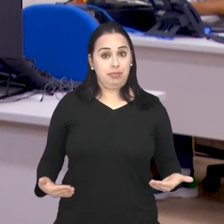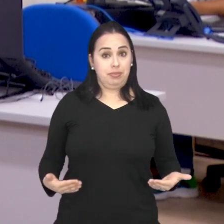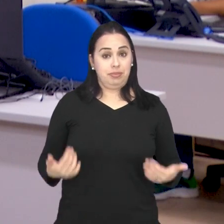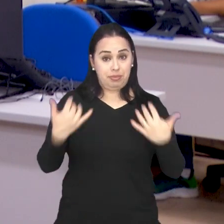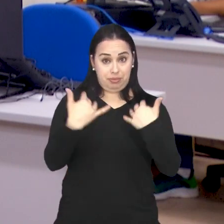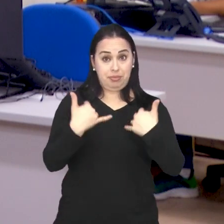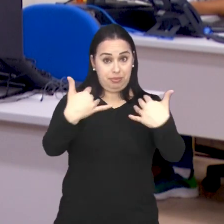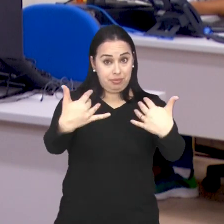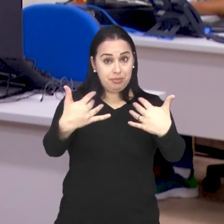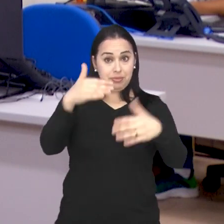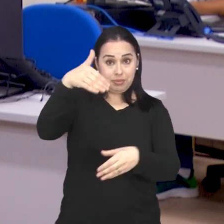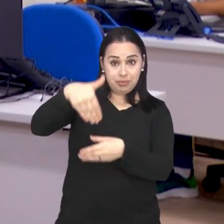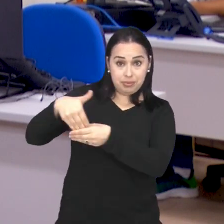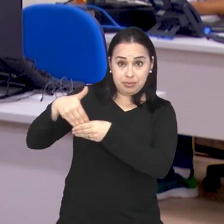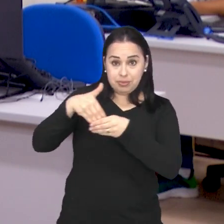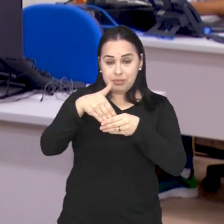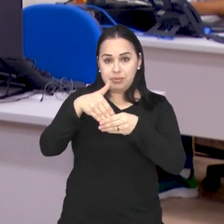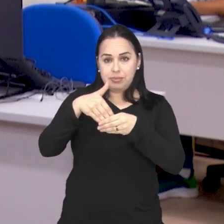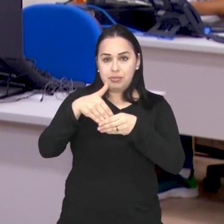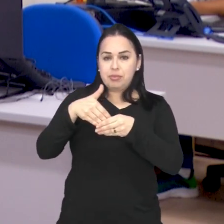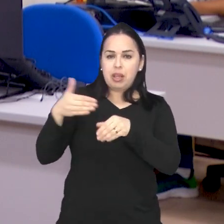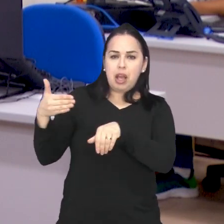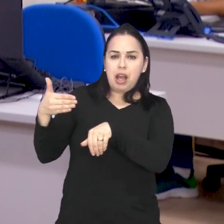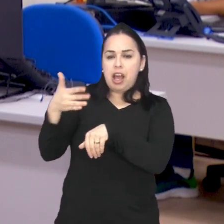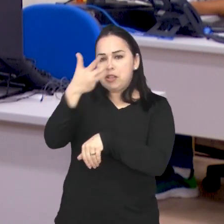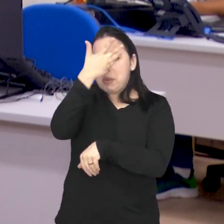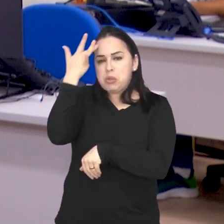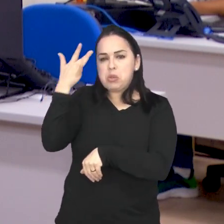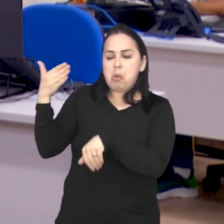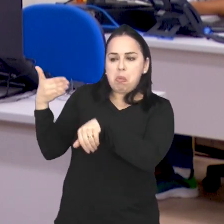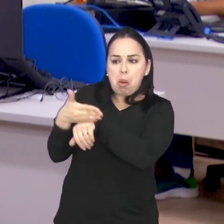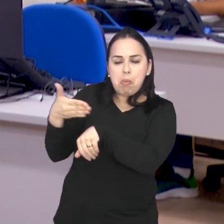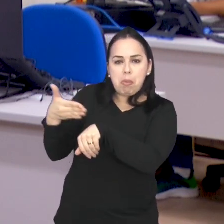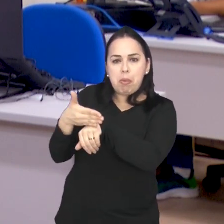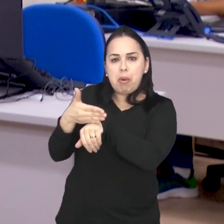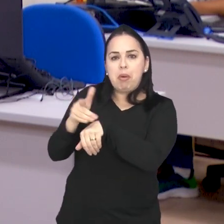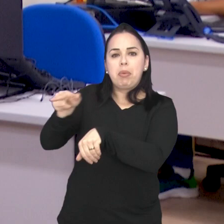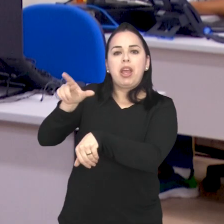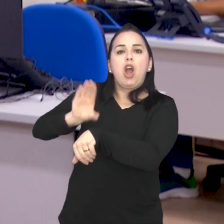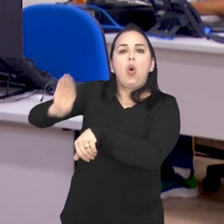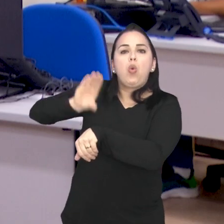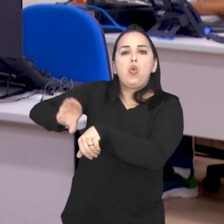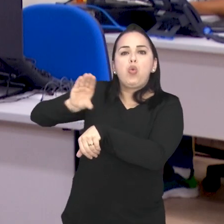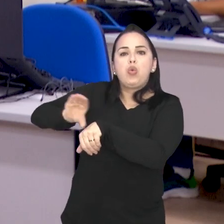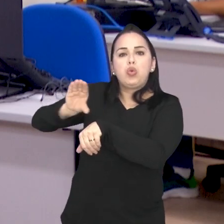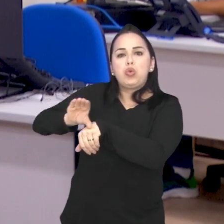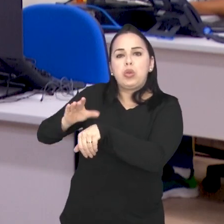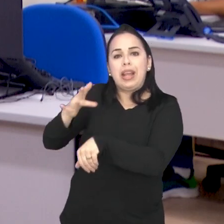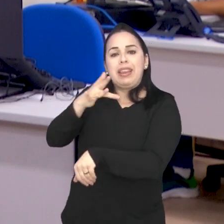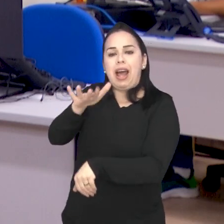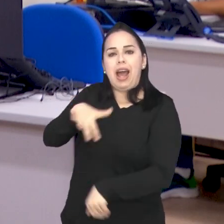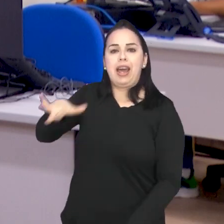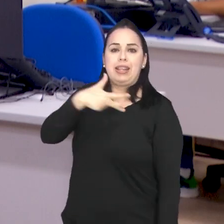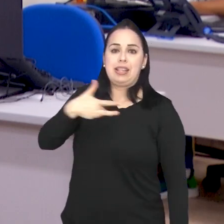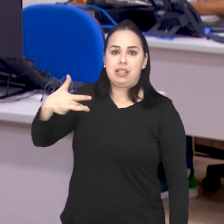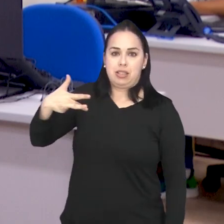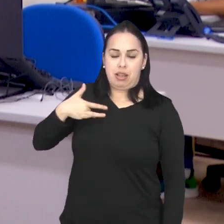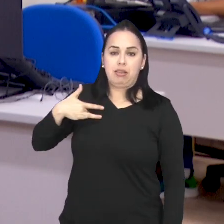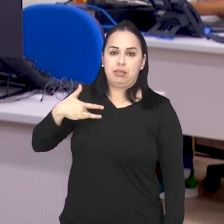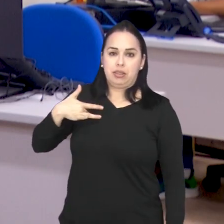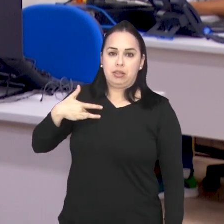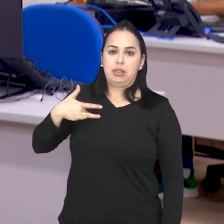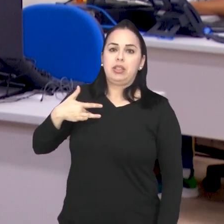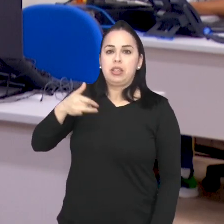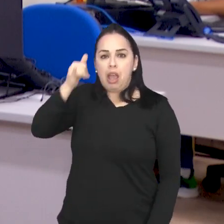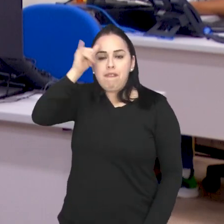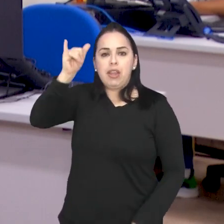sjc.sp.gov.br. E o plenário da Câmara serviu de espaço para formalizar a conclusão de um curso realizado por agentes comunitários de saúde e